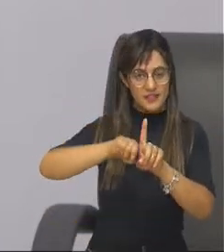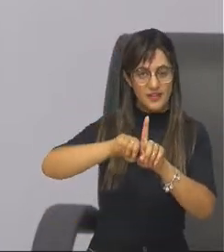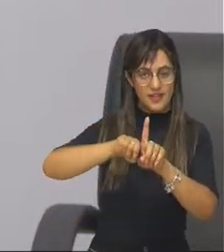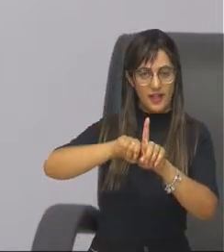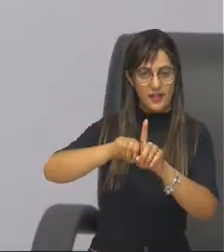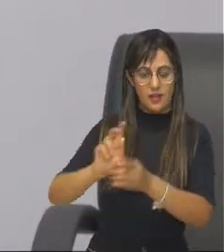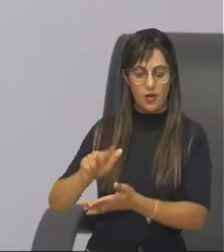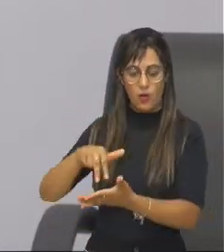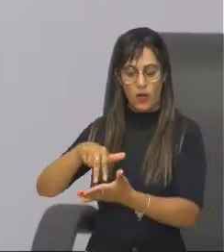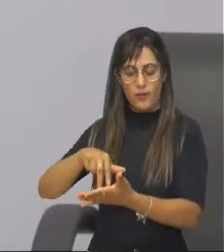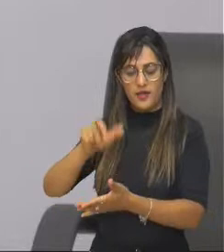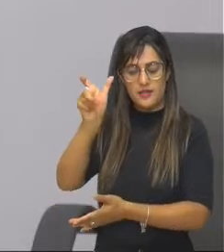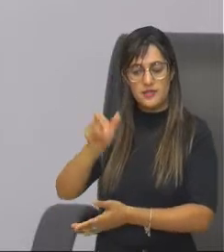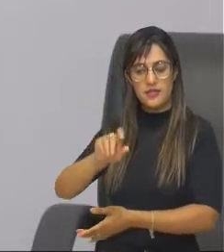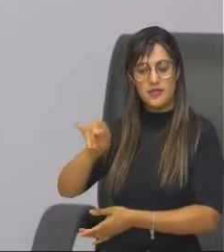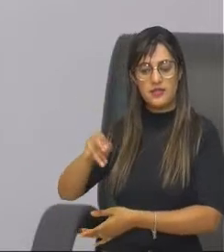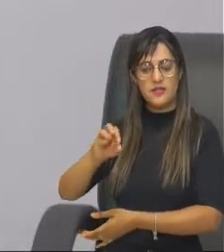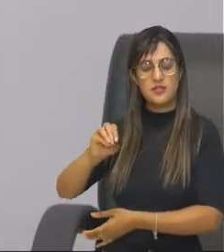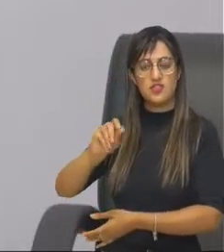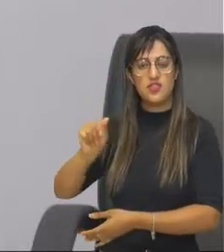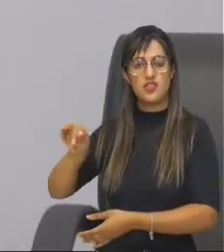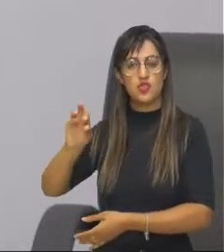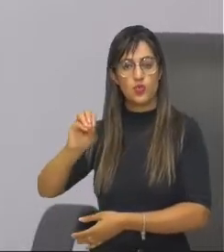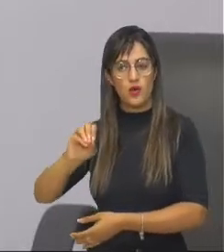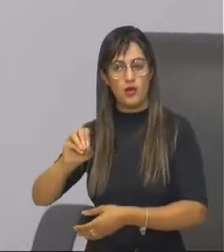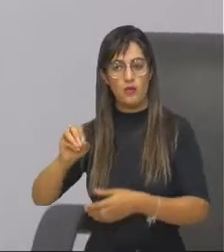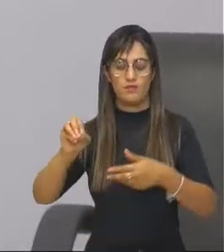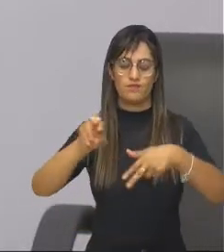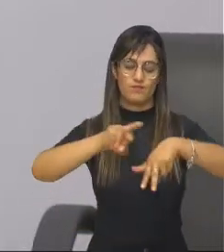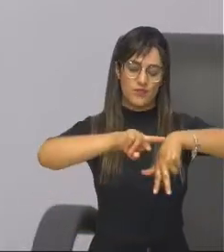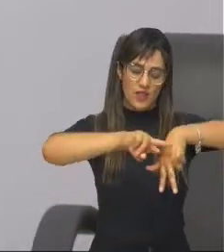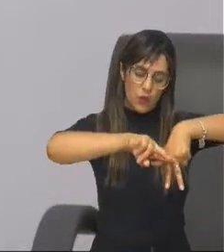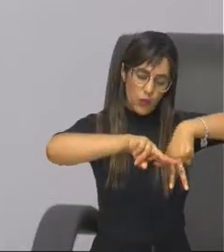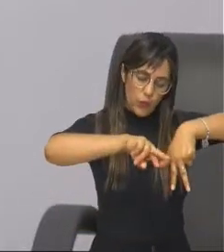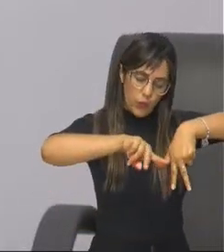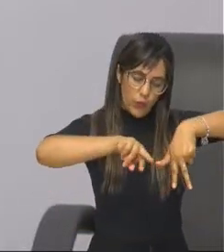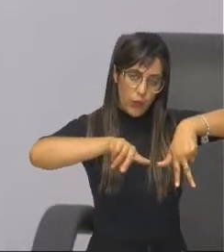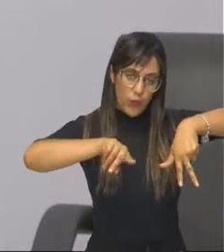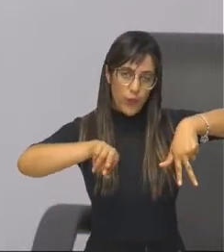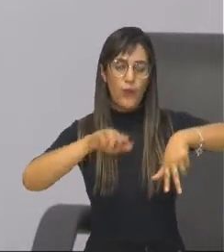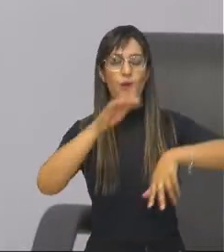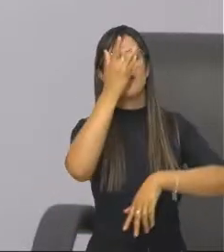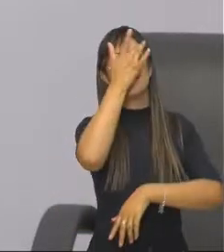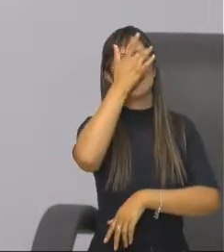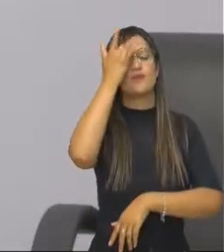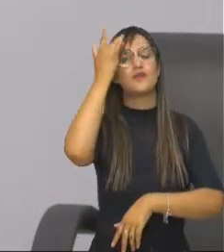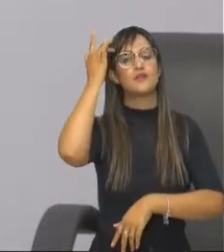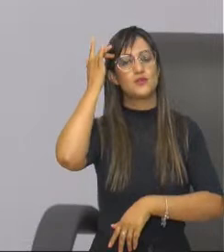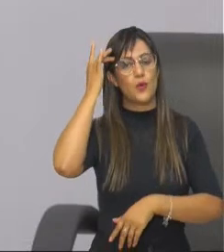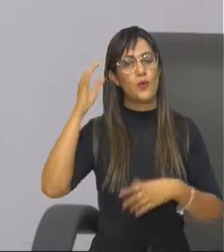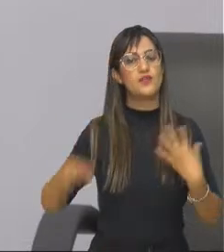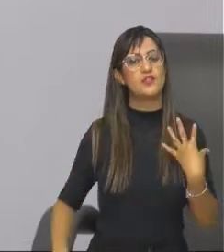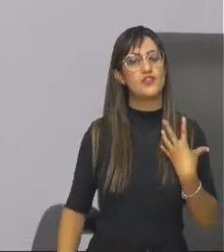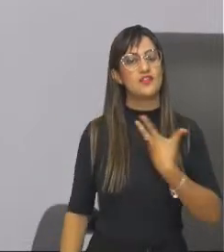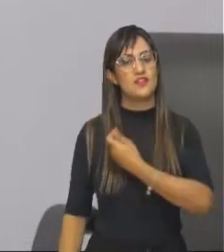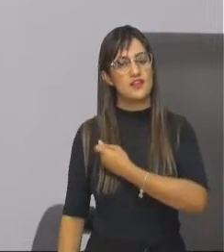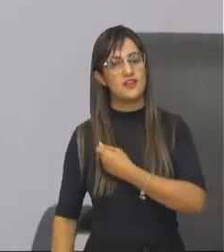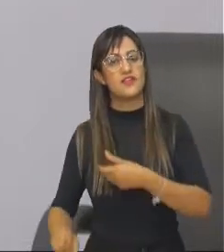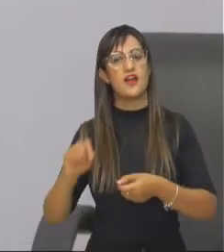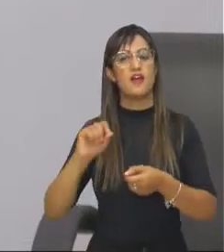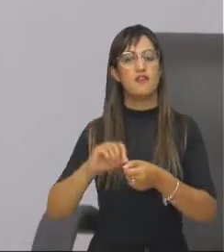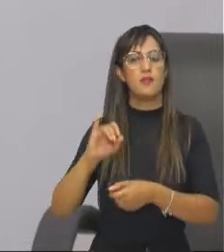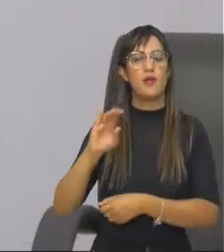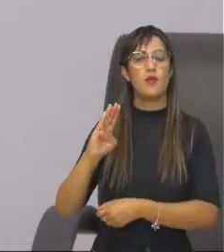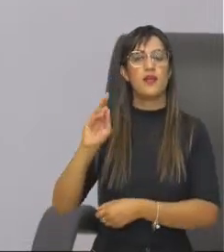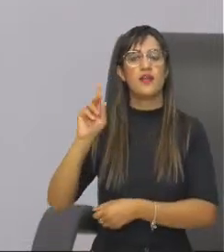evento de diversas pessoas, diversas transmasculinidades, feito pelo IBRAT, que contou com a presença do